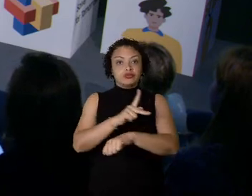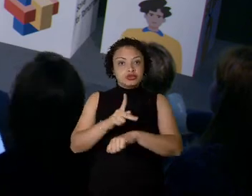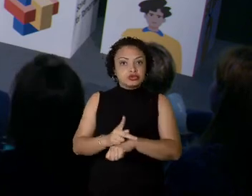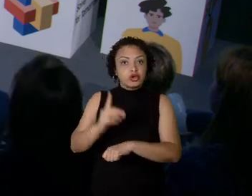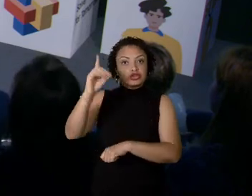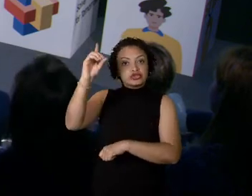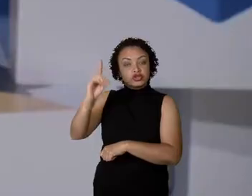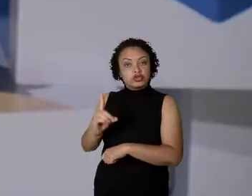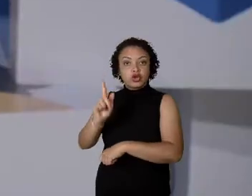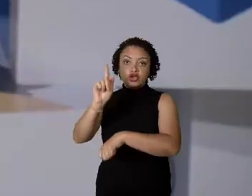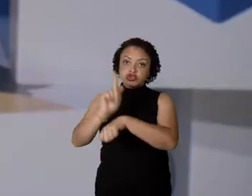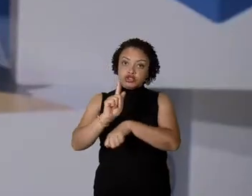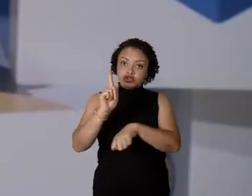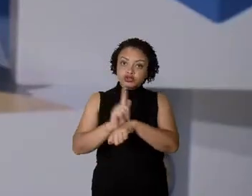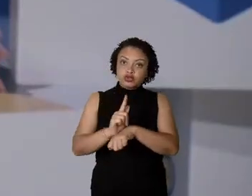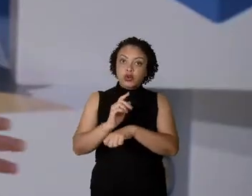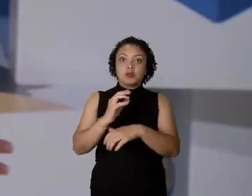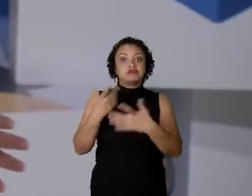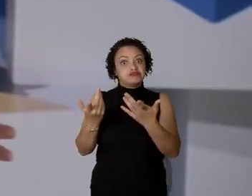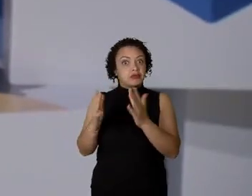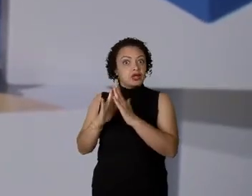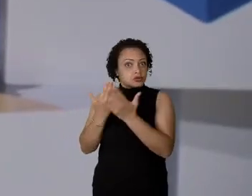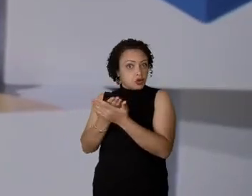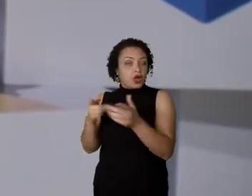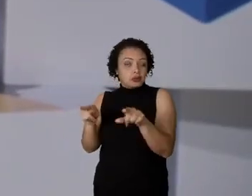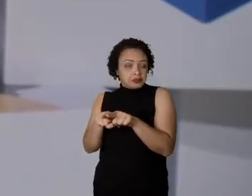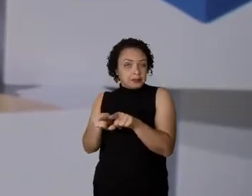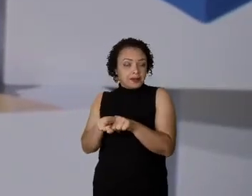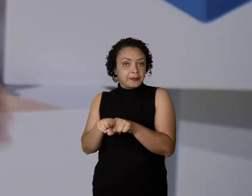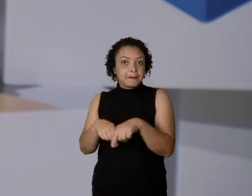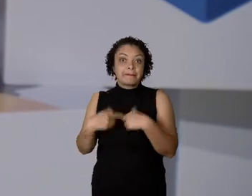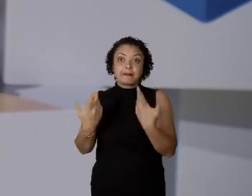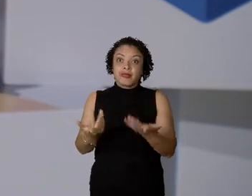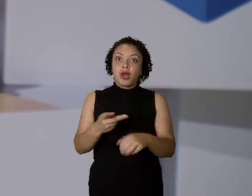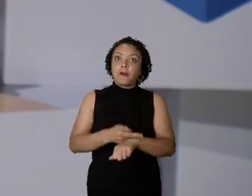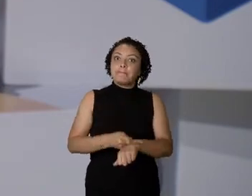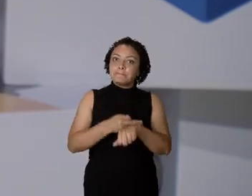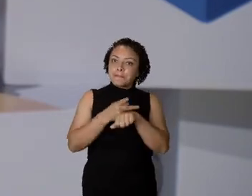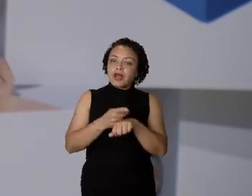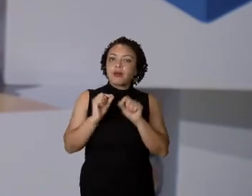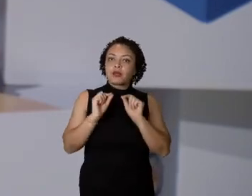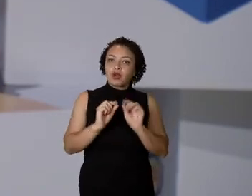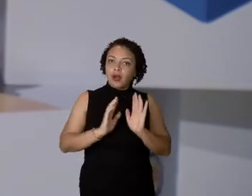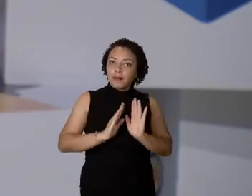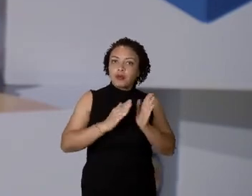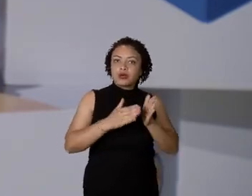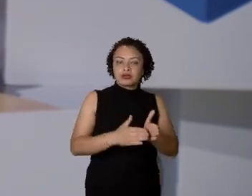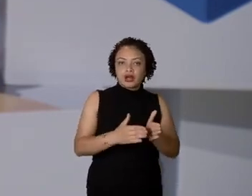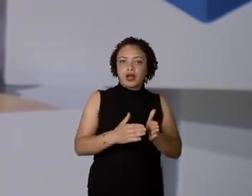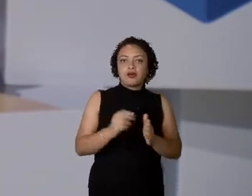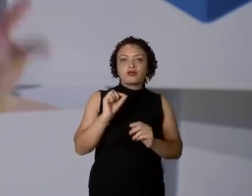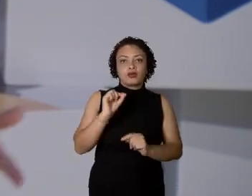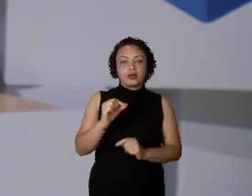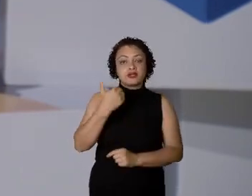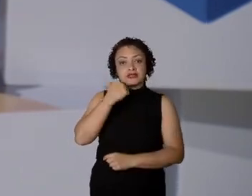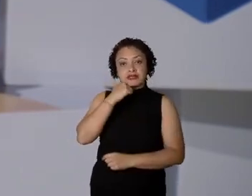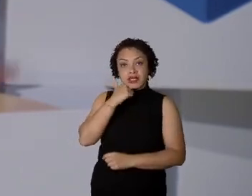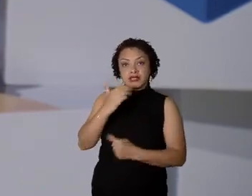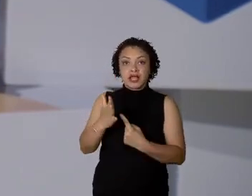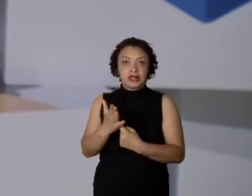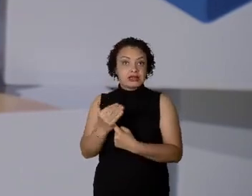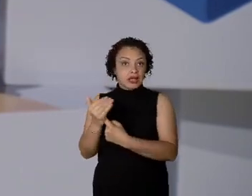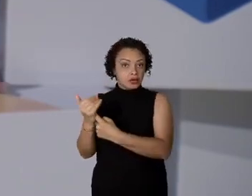e a própria instituição escolar. Essa premiação tem foco na abordagem STEM, sigla em inglês para ciência,